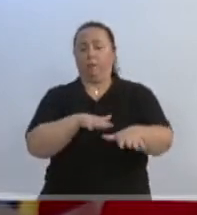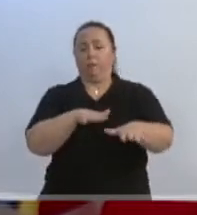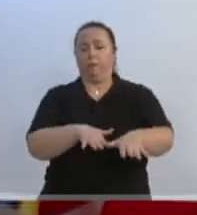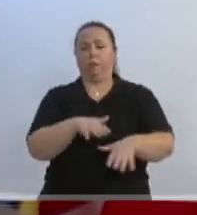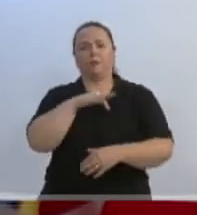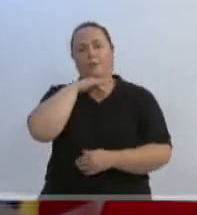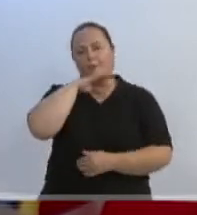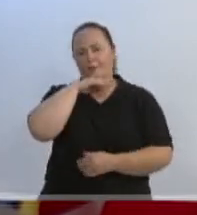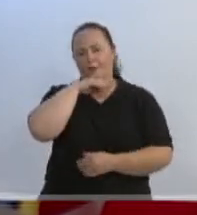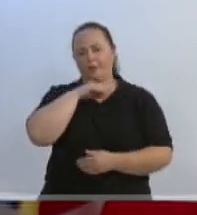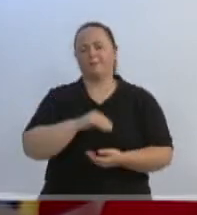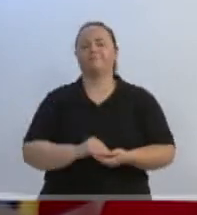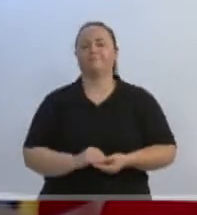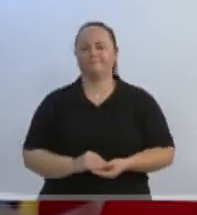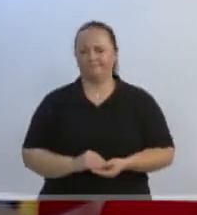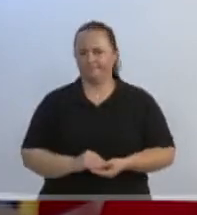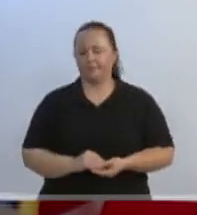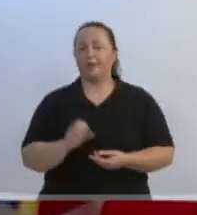isso